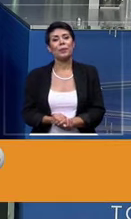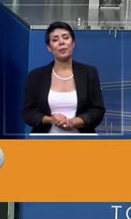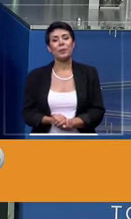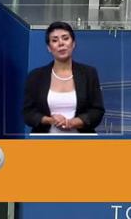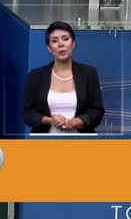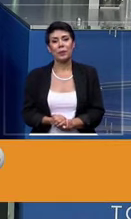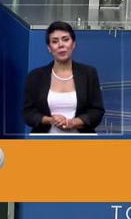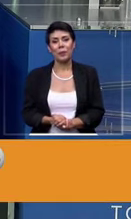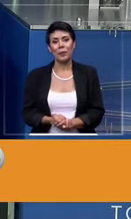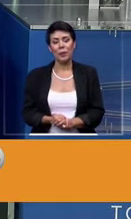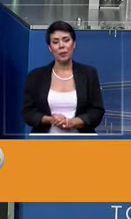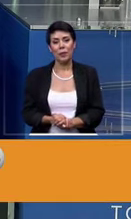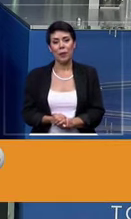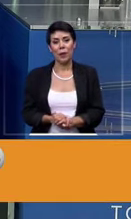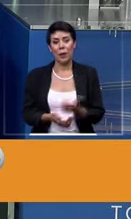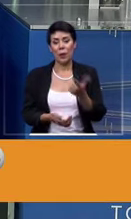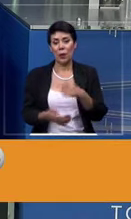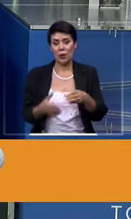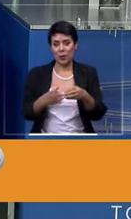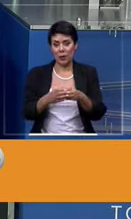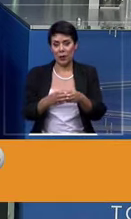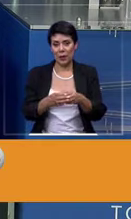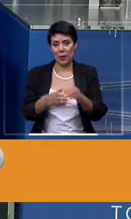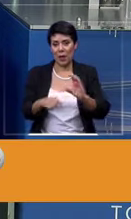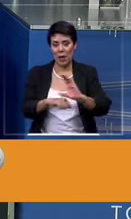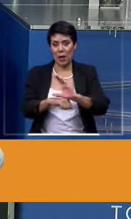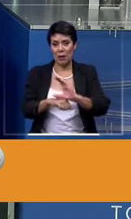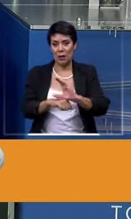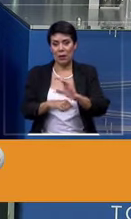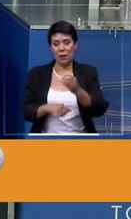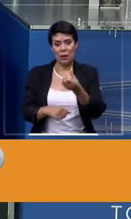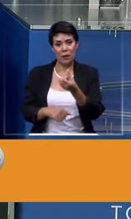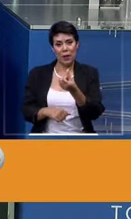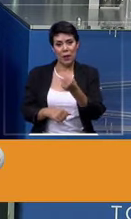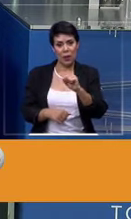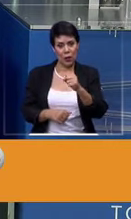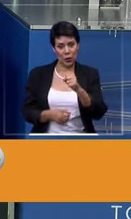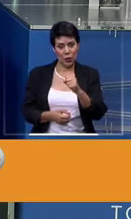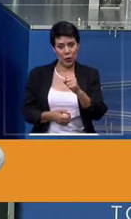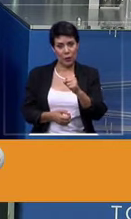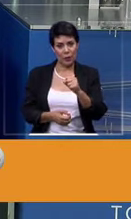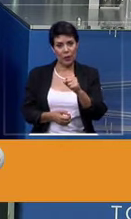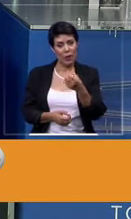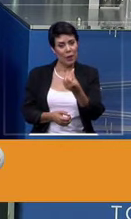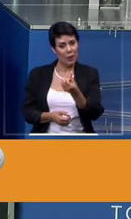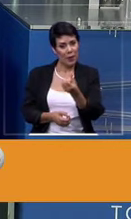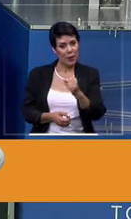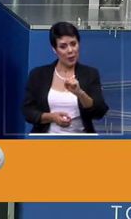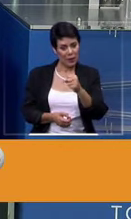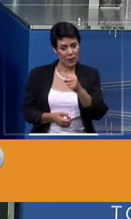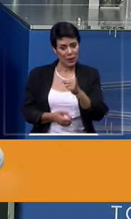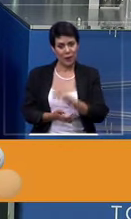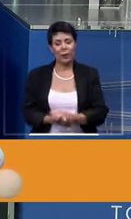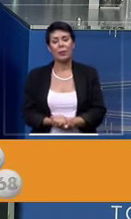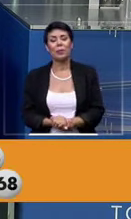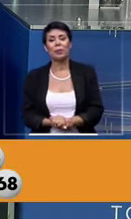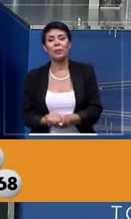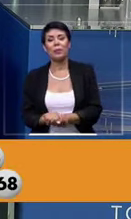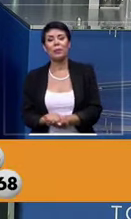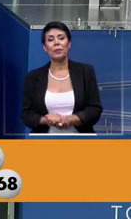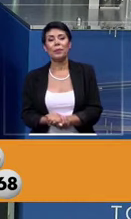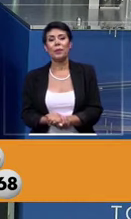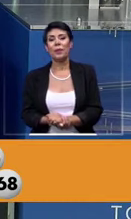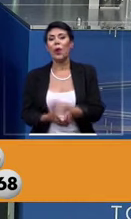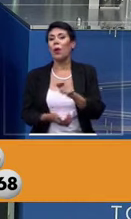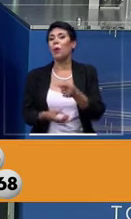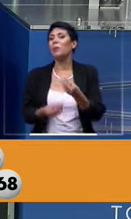13º número sorteado. Bola cinza, número 68. Cinza, 68. Como